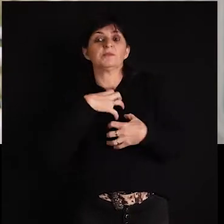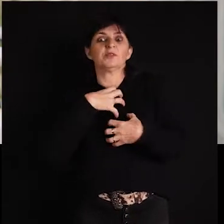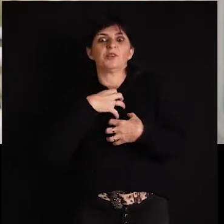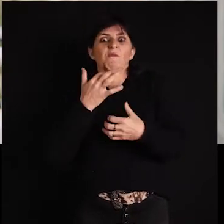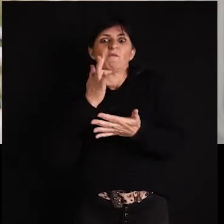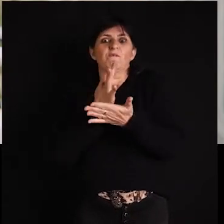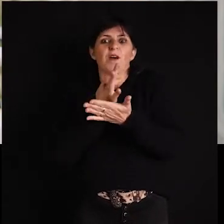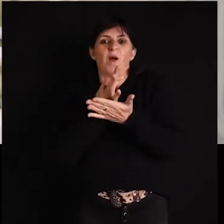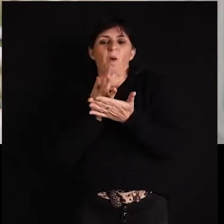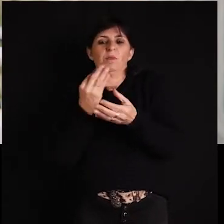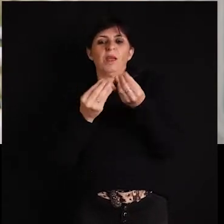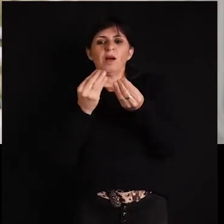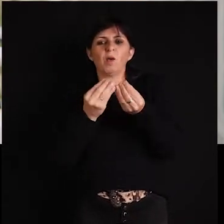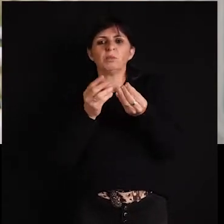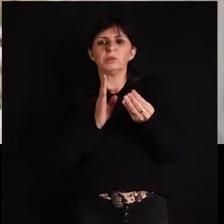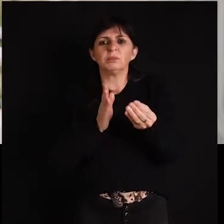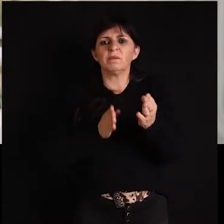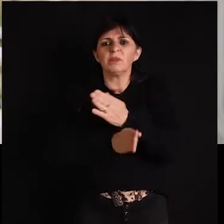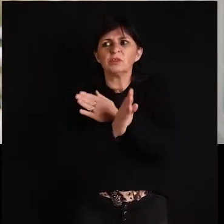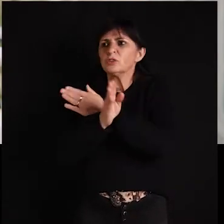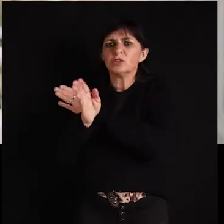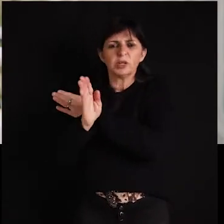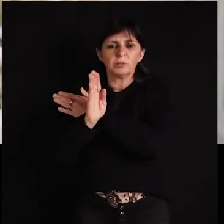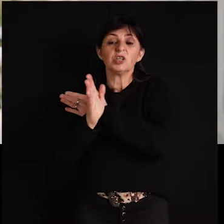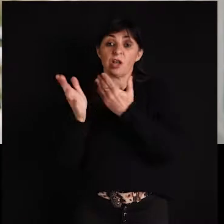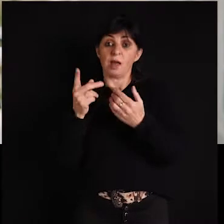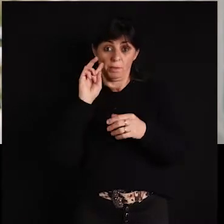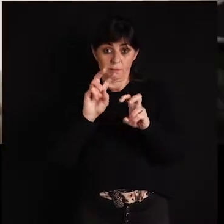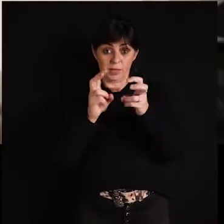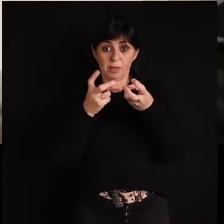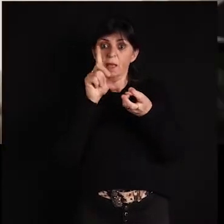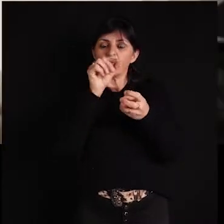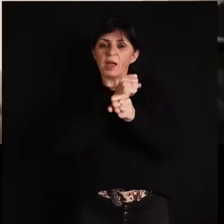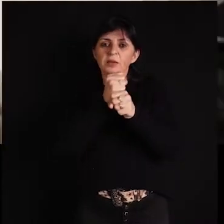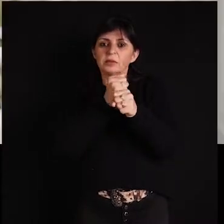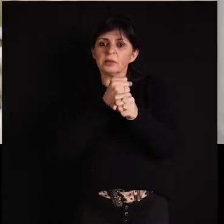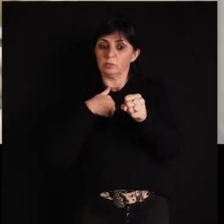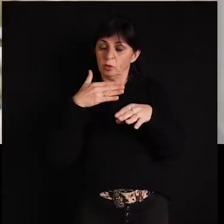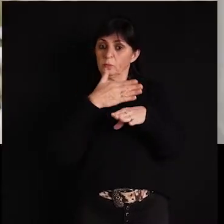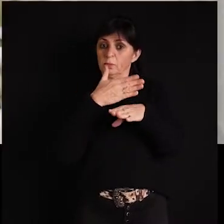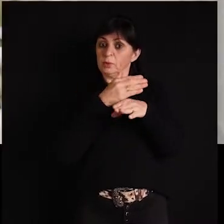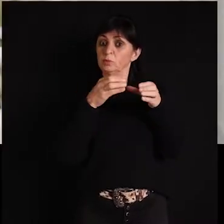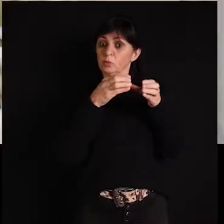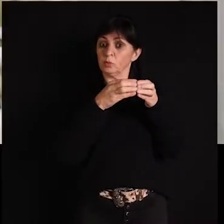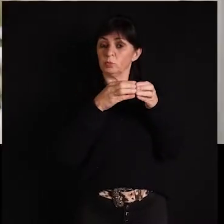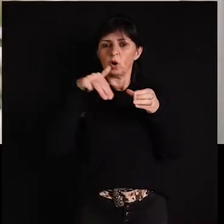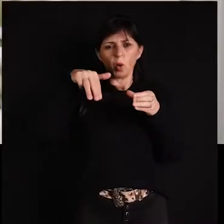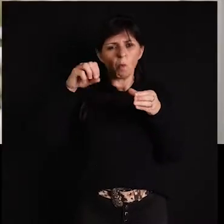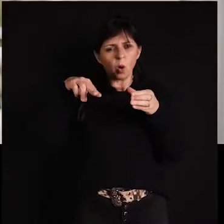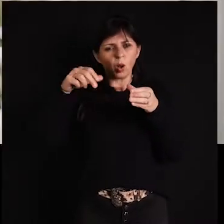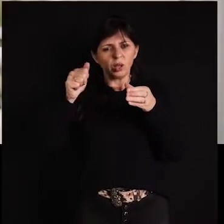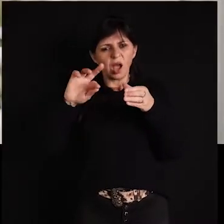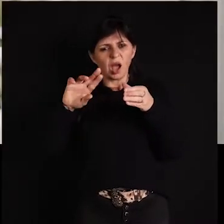falta da nossa rotina, porque tu veja, já fazem 10 anos que eu estou, os monarcas têm